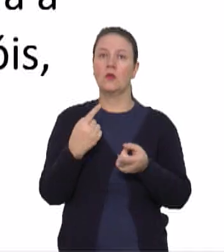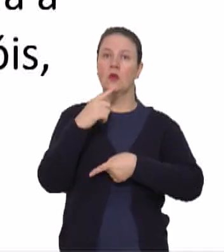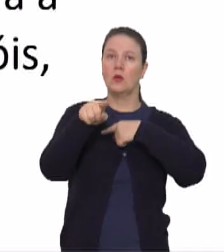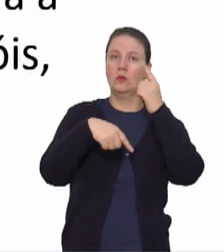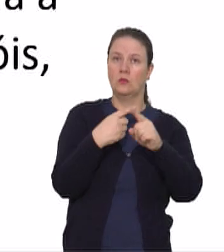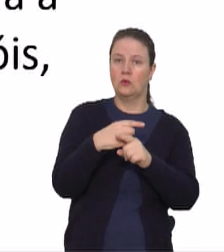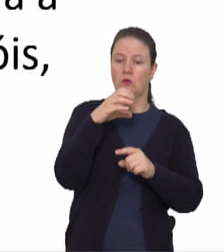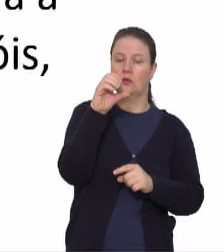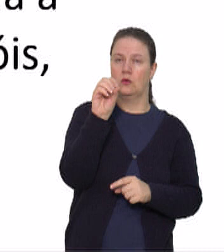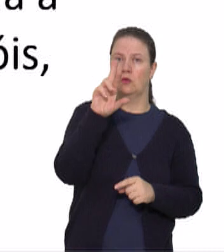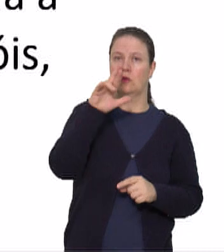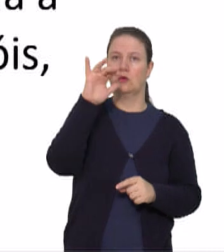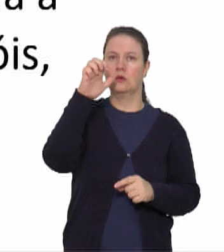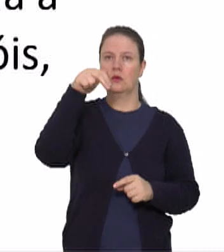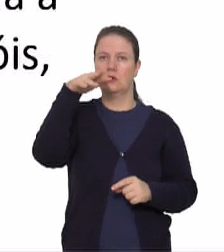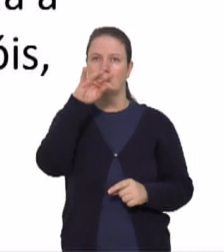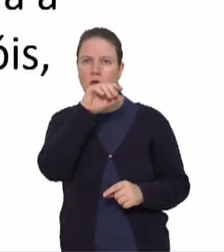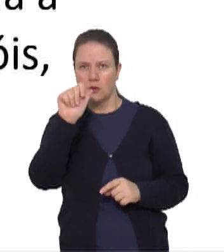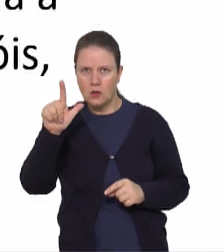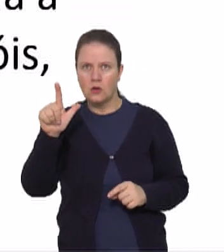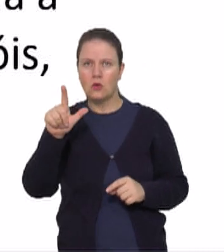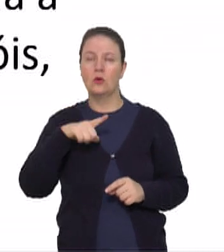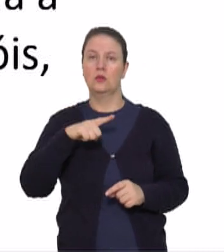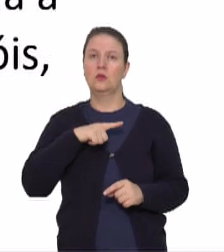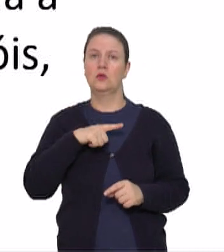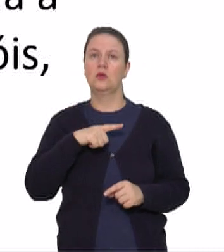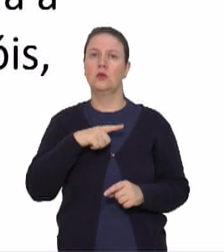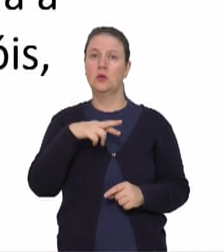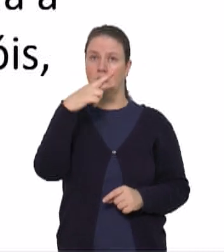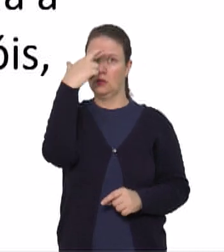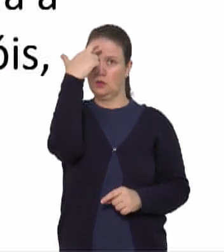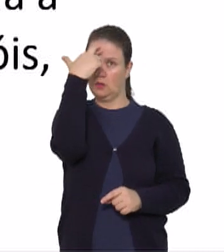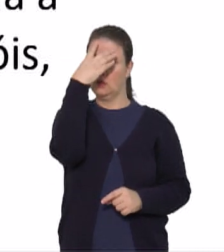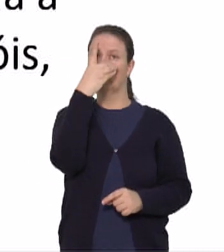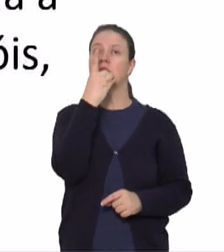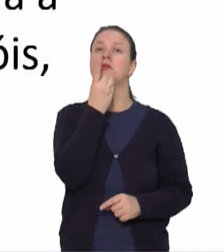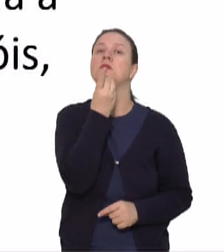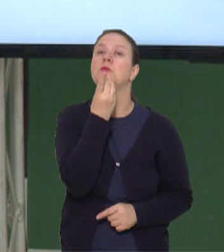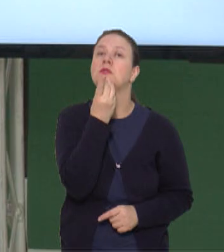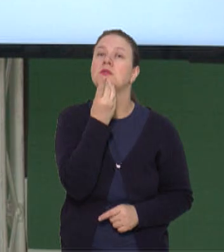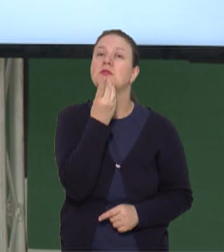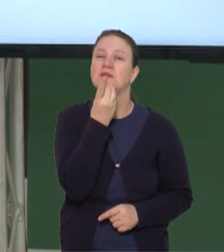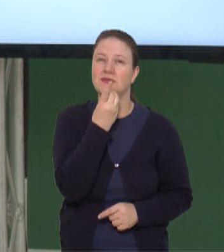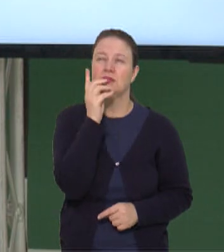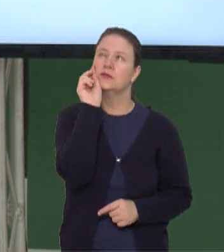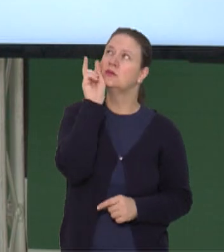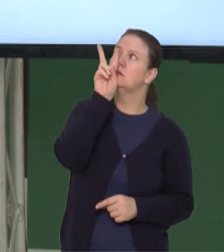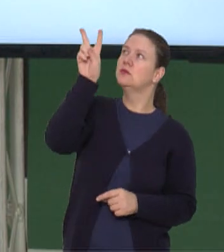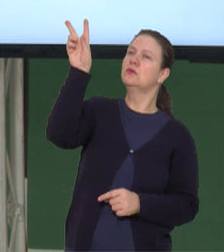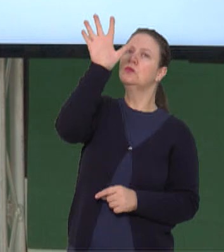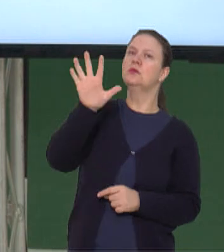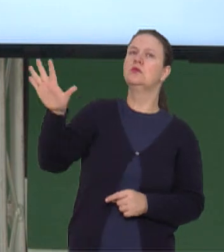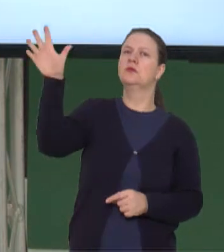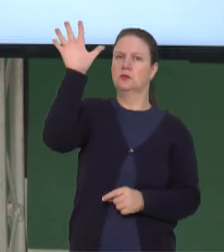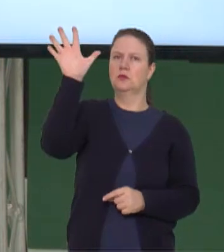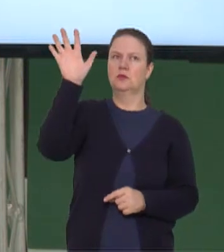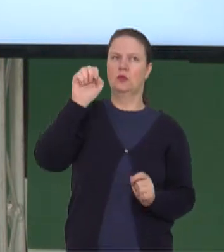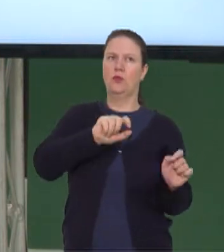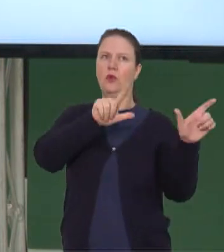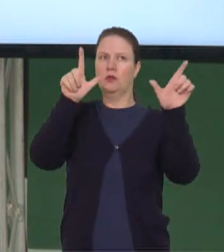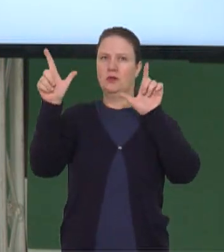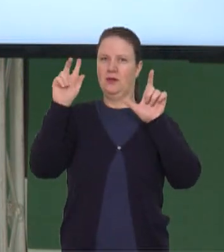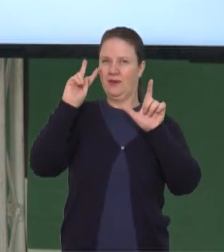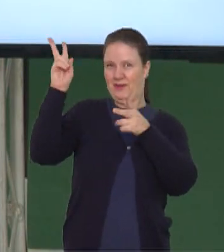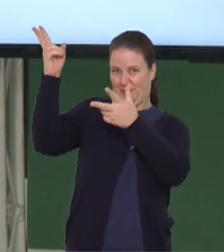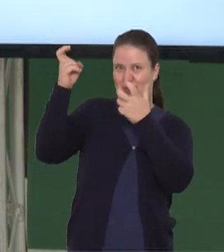continuou sendo os espanhóis, que hoje é a atual República Dominicana. Então, quando a gente vê, né, o mapa do slide anterior, que eu vou até voltar aqui